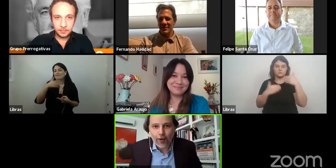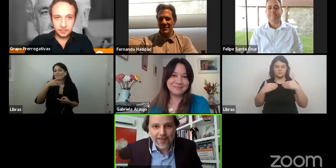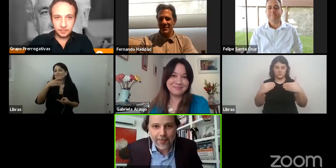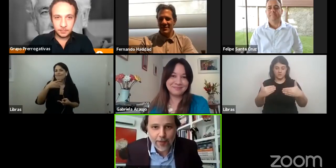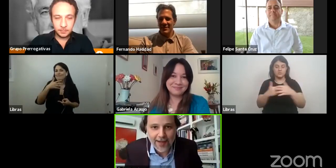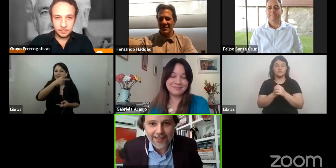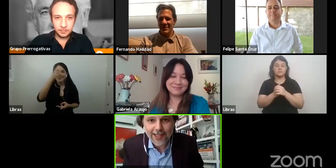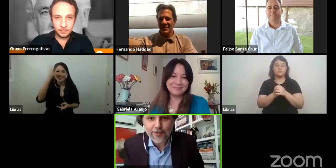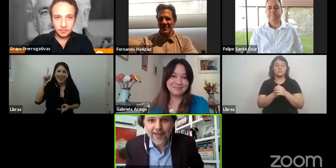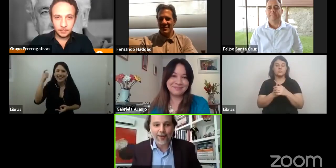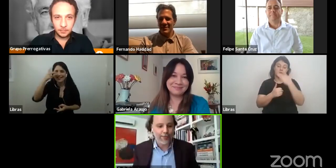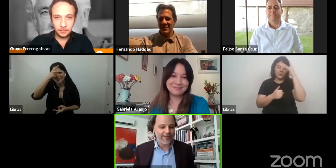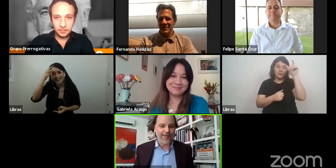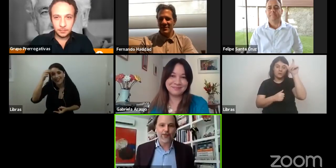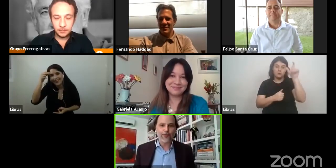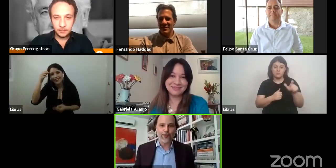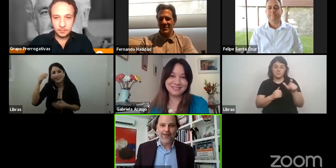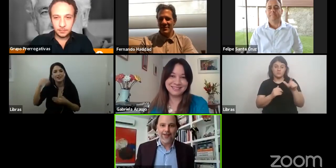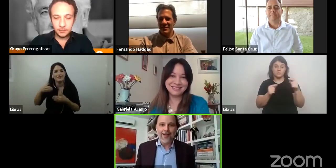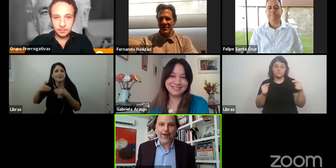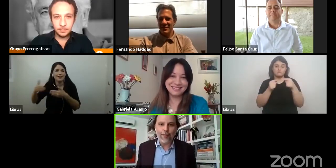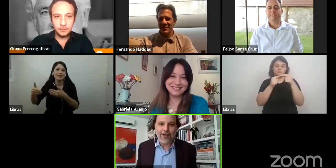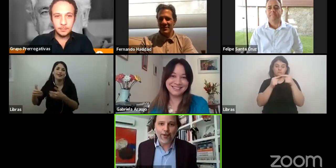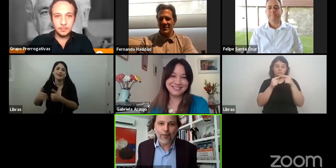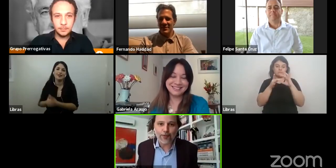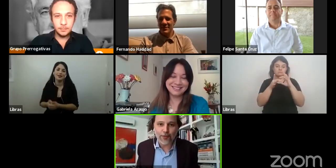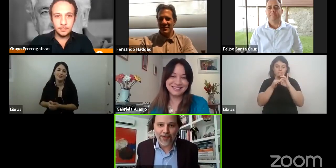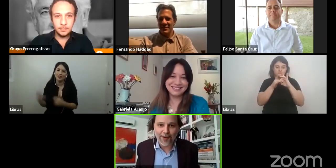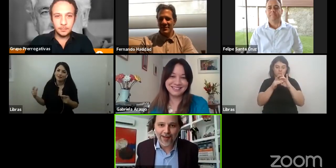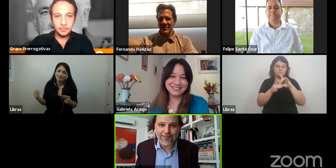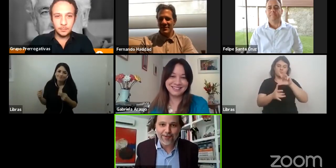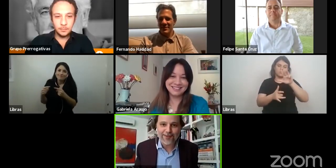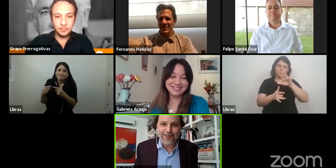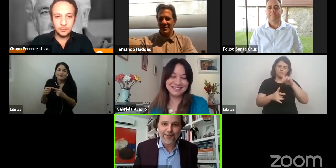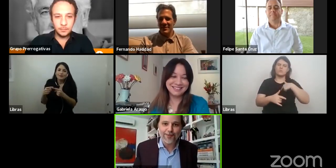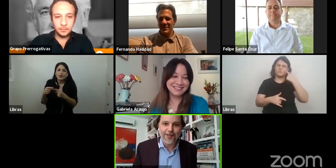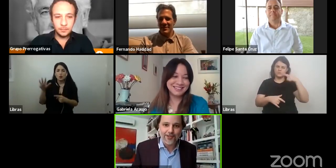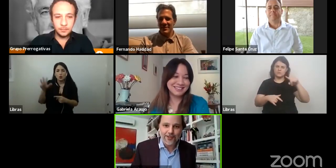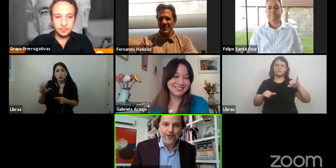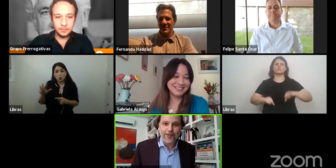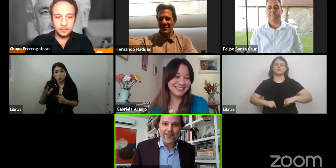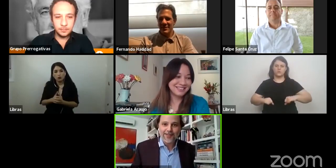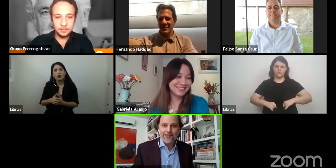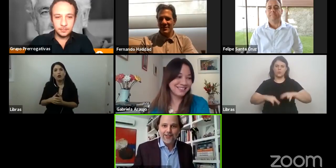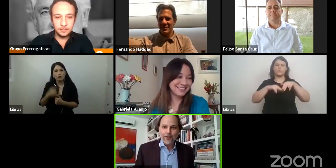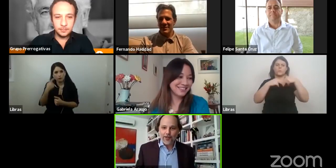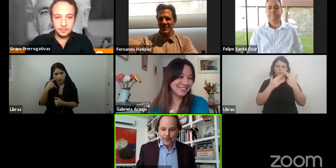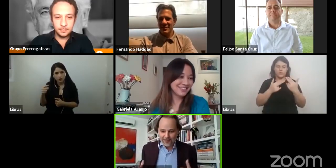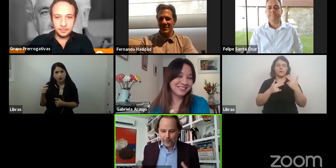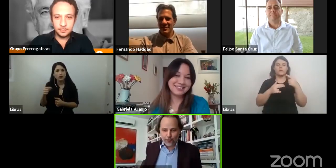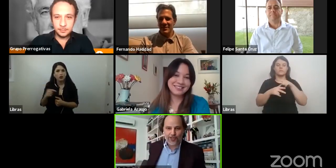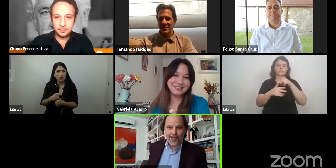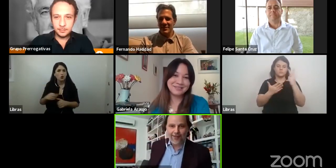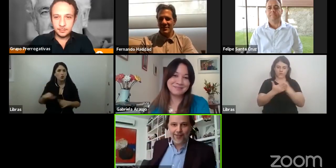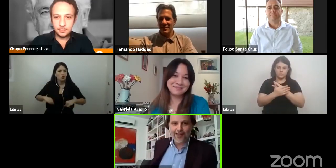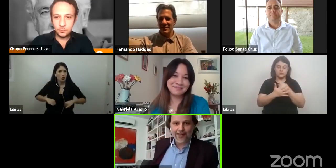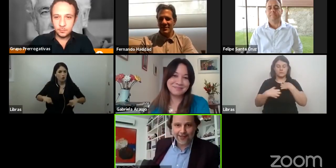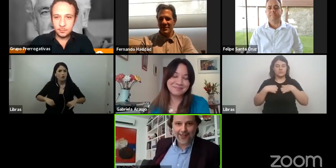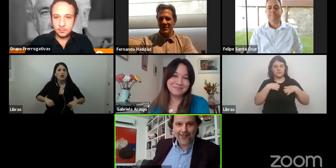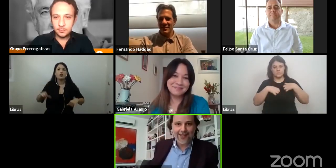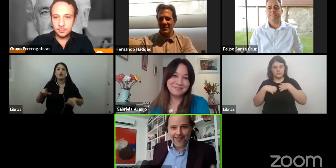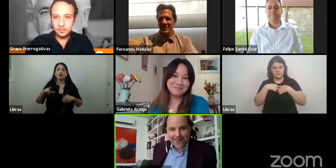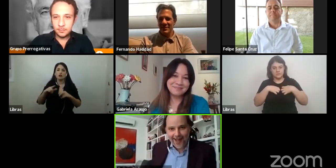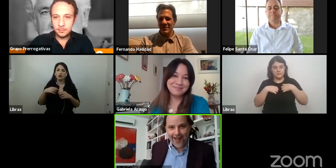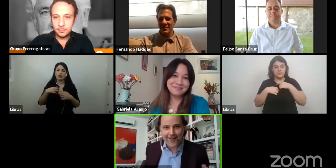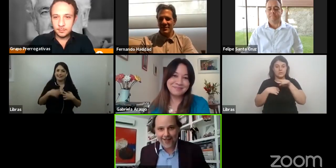verdade, talvez a pessoa mais identificada com o presidente Lula, acompanha o quanto sofreu, né, por conta do registro do presidente, quanto estava angustiado, e ele